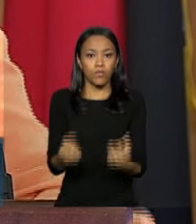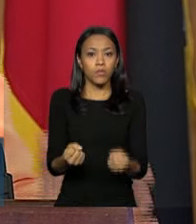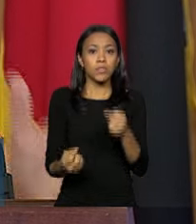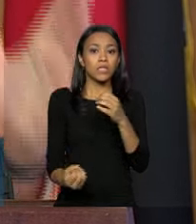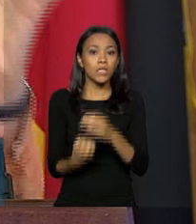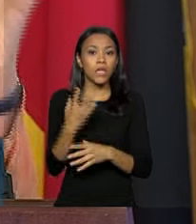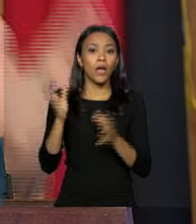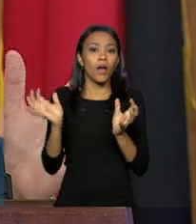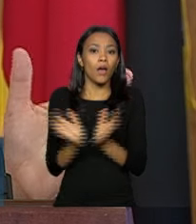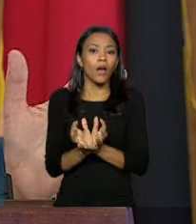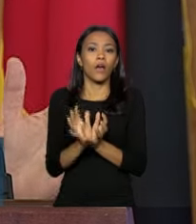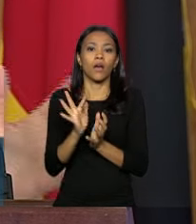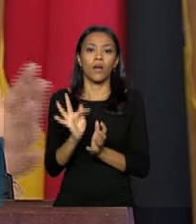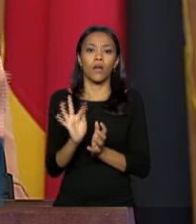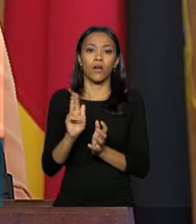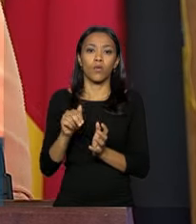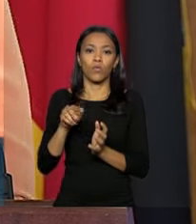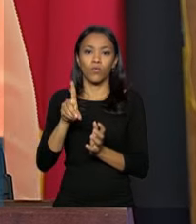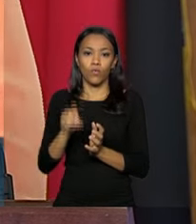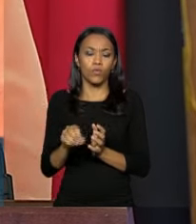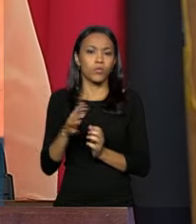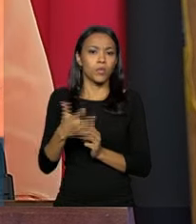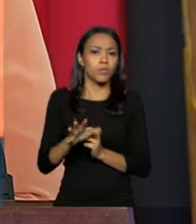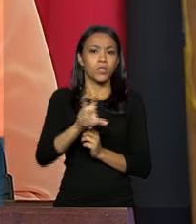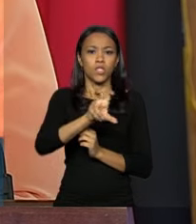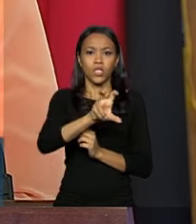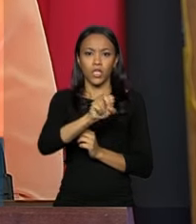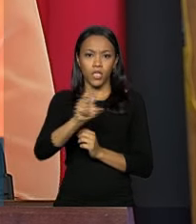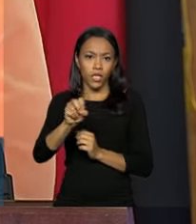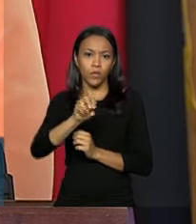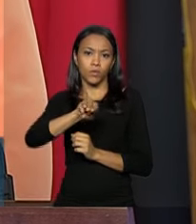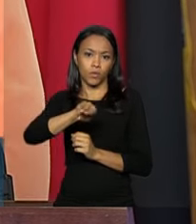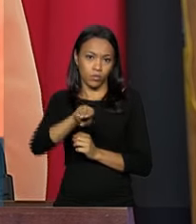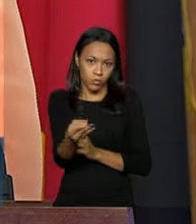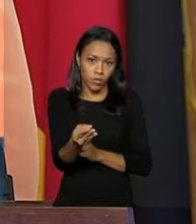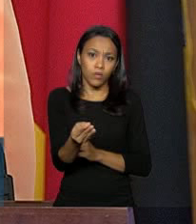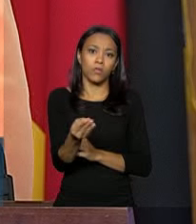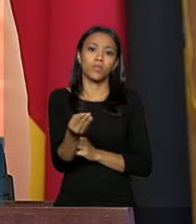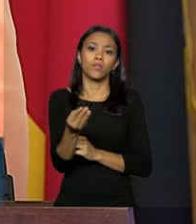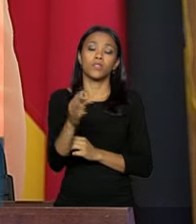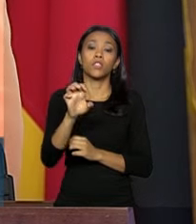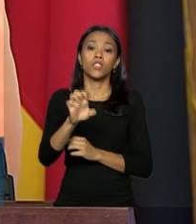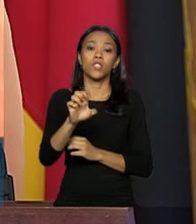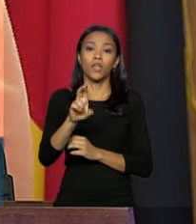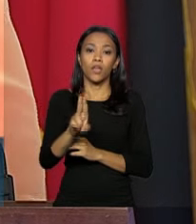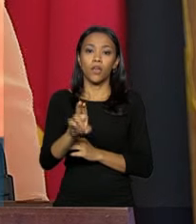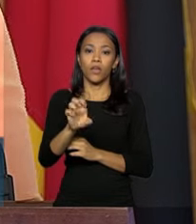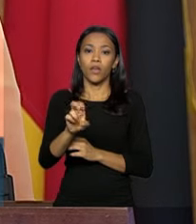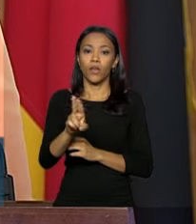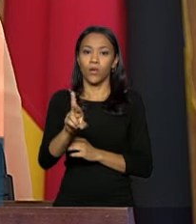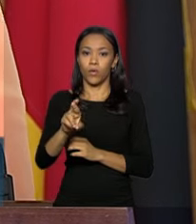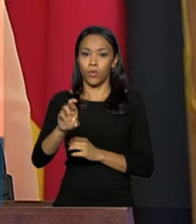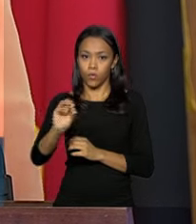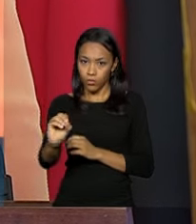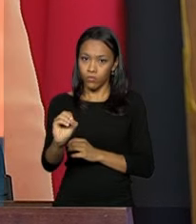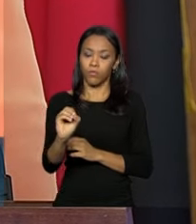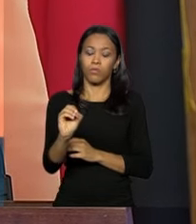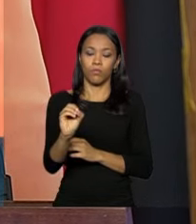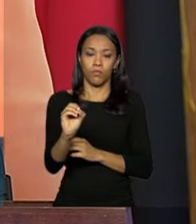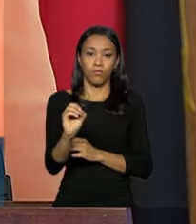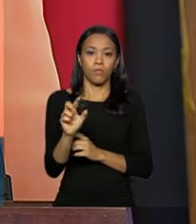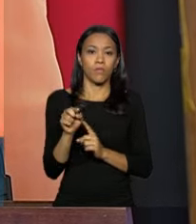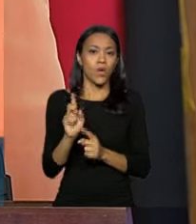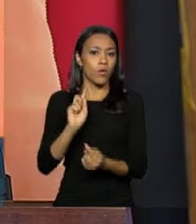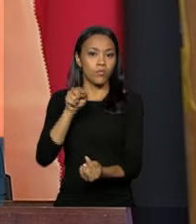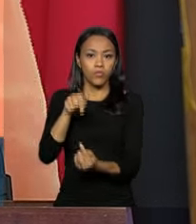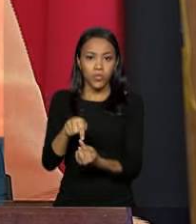fundo de a ordem dos 500 milhões de euros, que se destinará